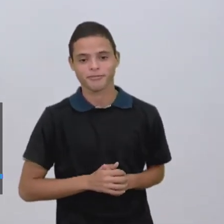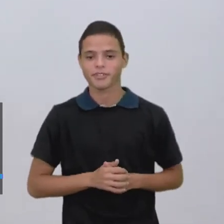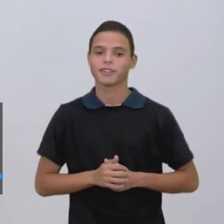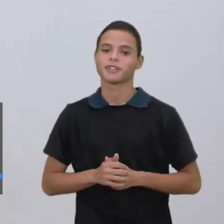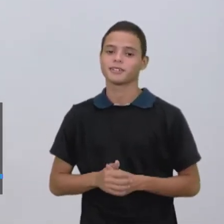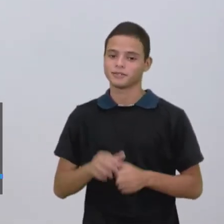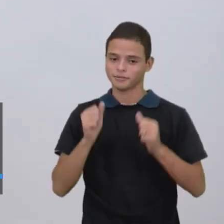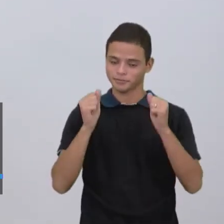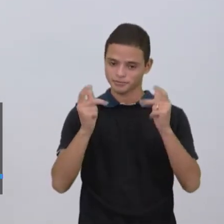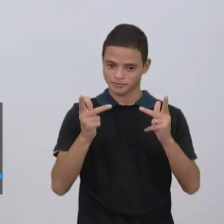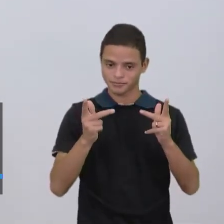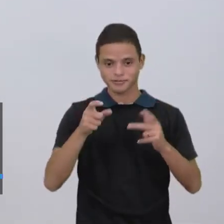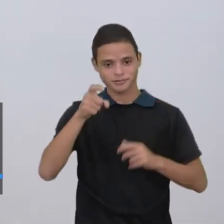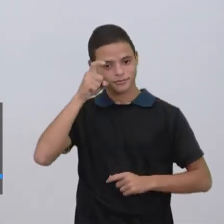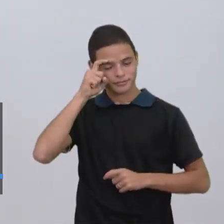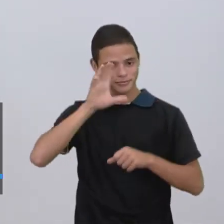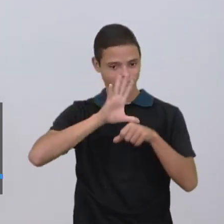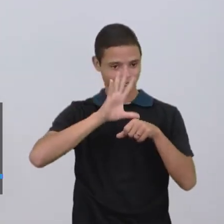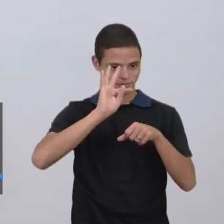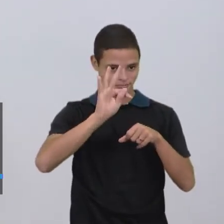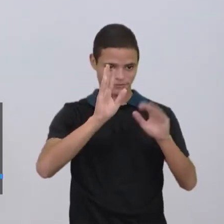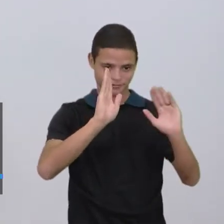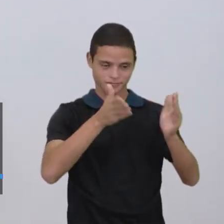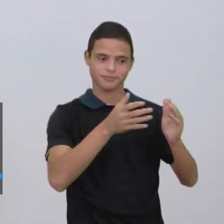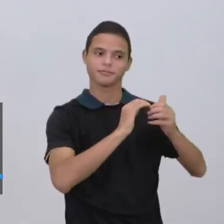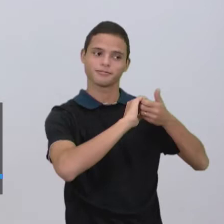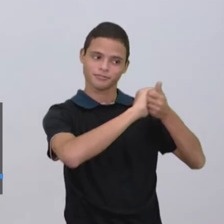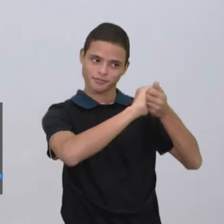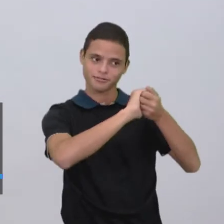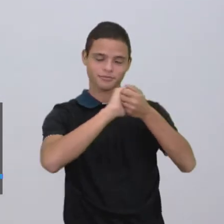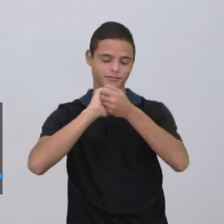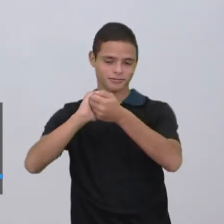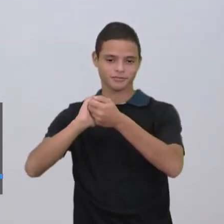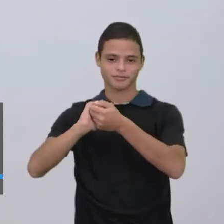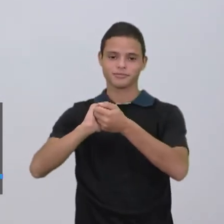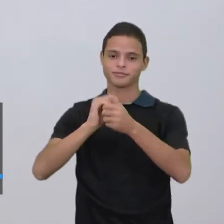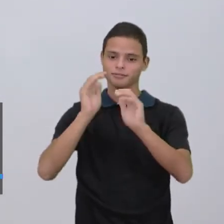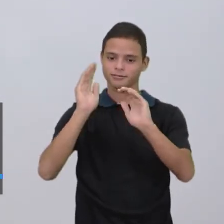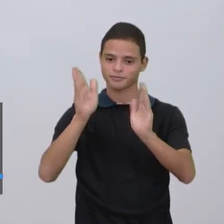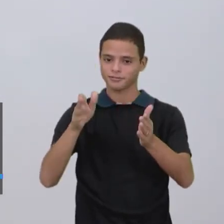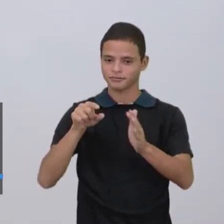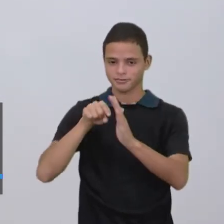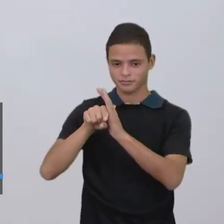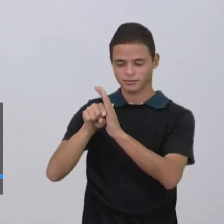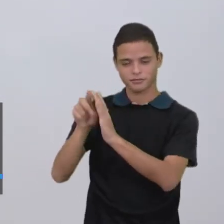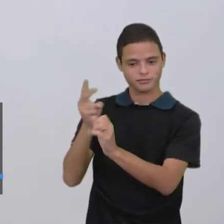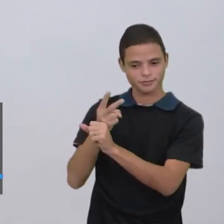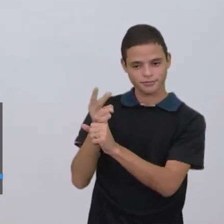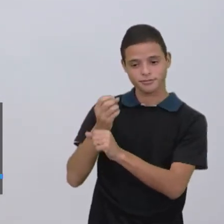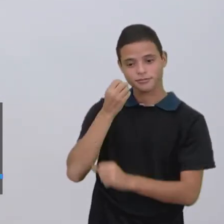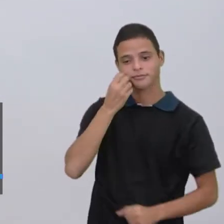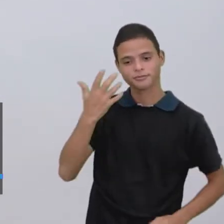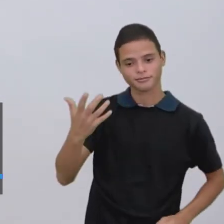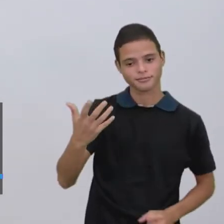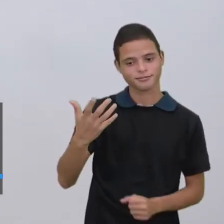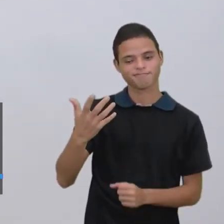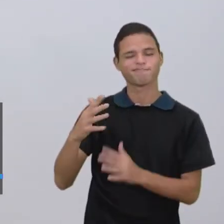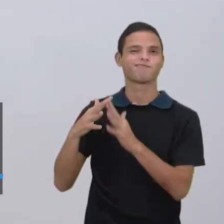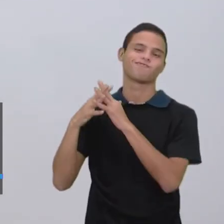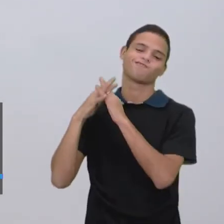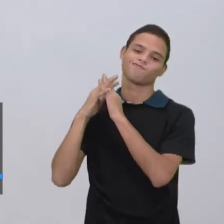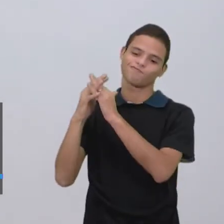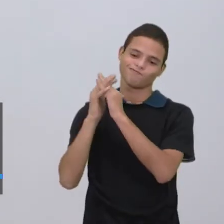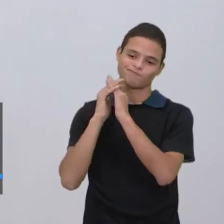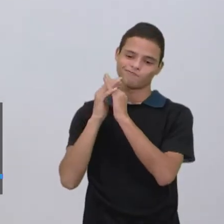Então, Matheus e Thalita, já mandei um abracinho pra vocês. Tranquilo aqui, então? Falou em censo. Vale fazer censo? Dá pra fazer censo? É muito complicado. Gasta